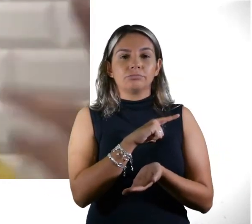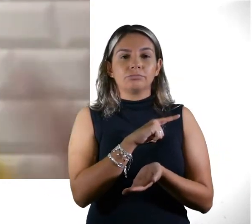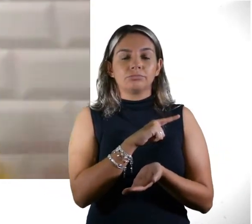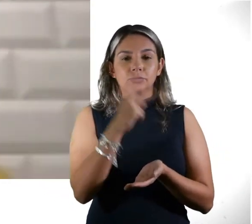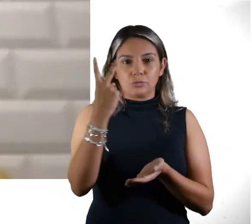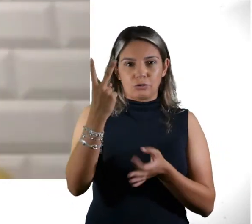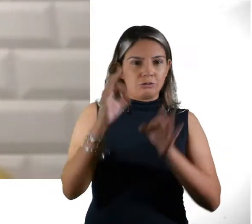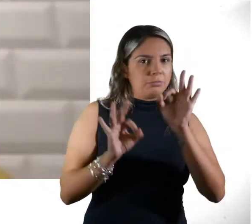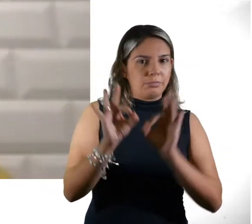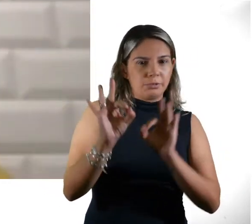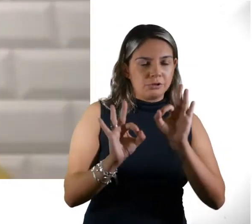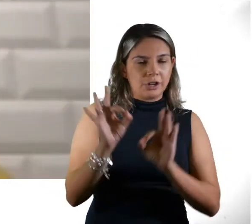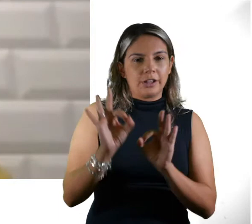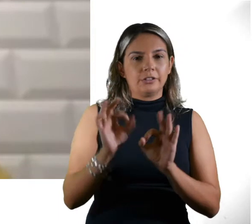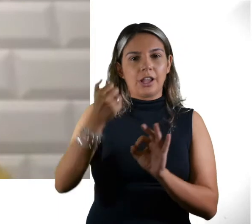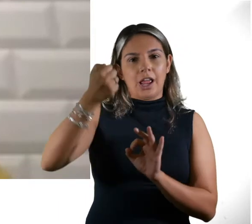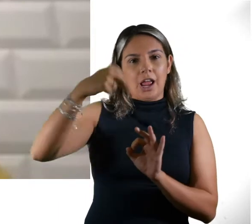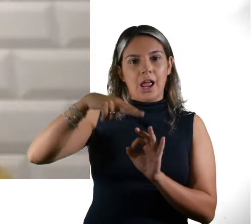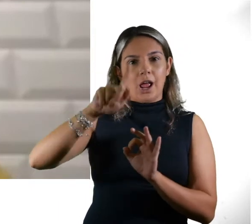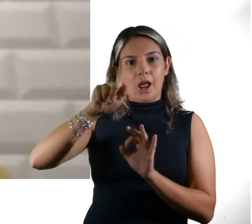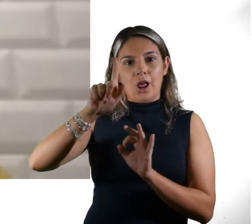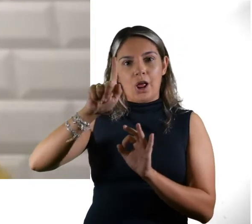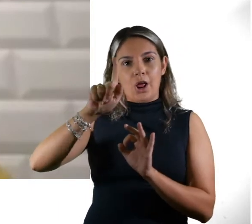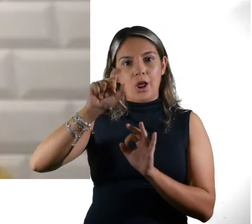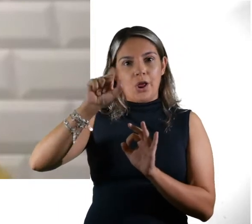tenho 2 projetos em Angola